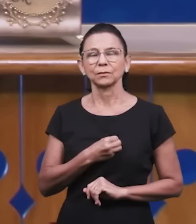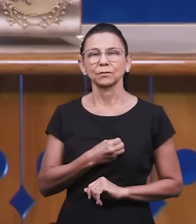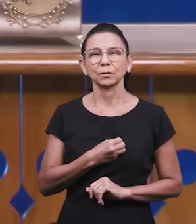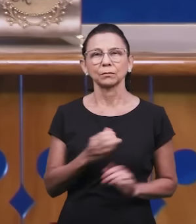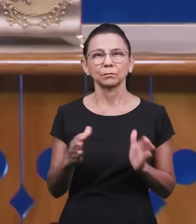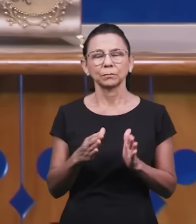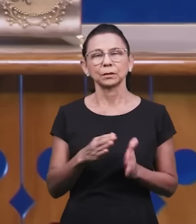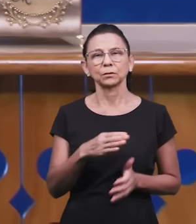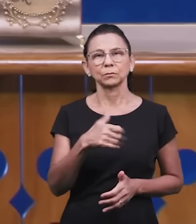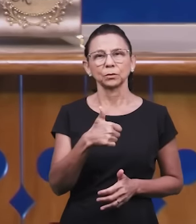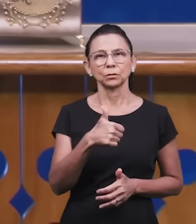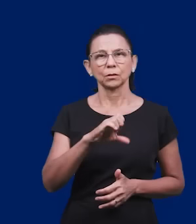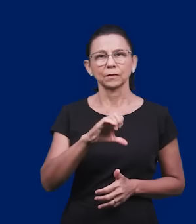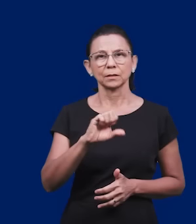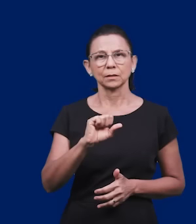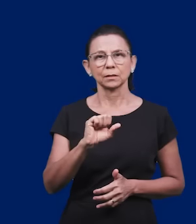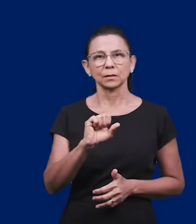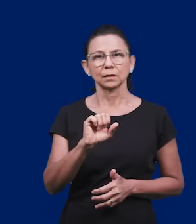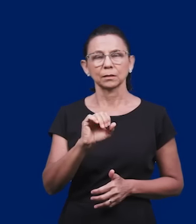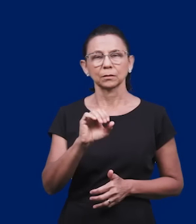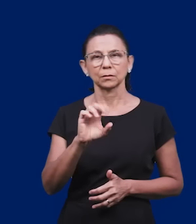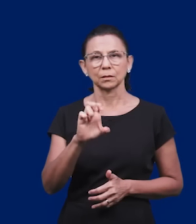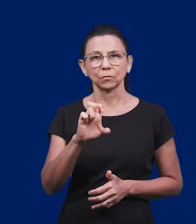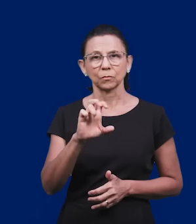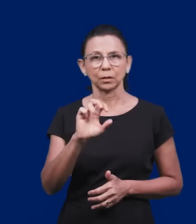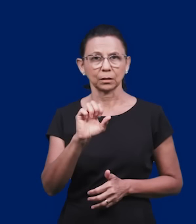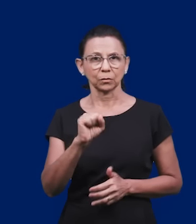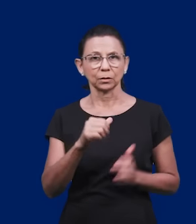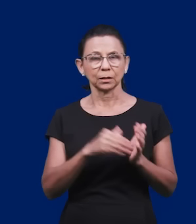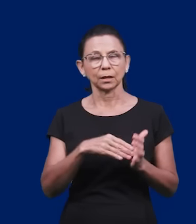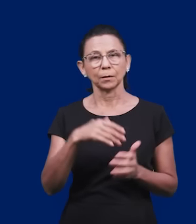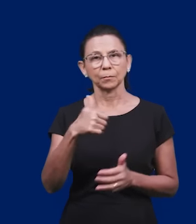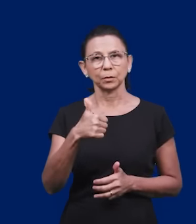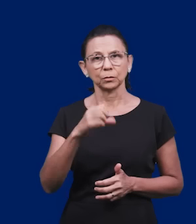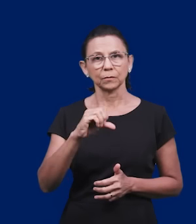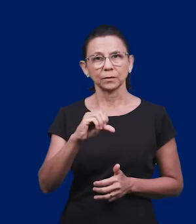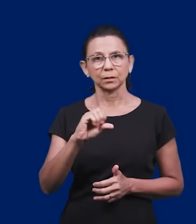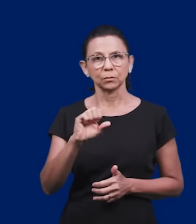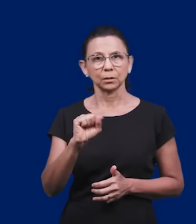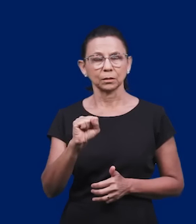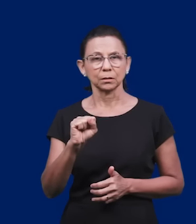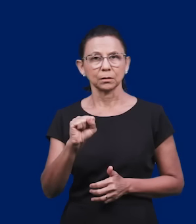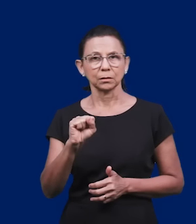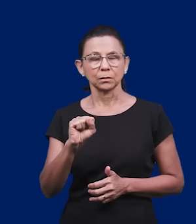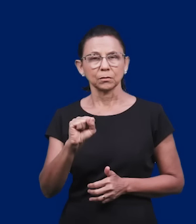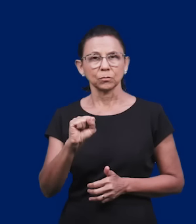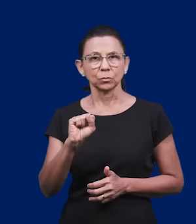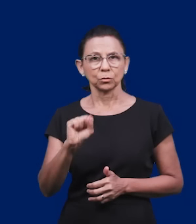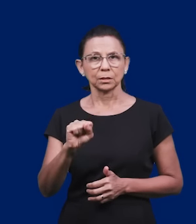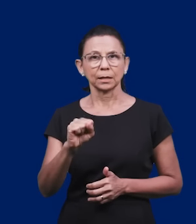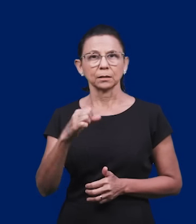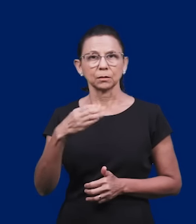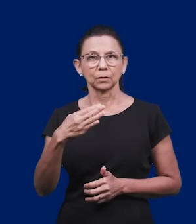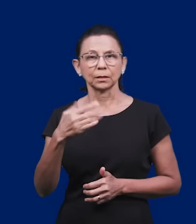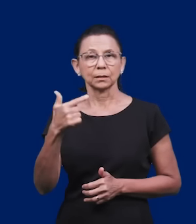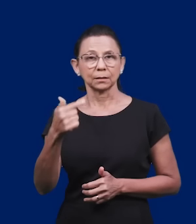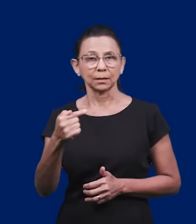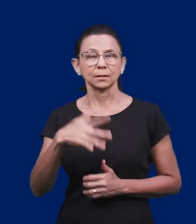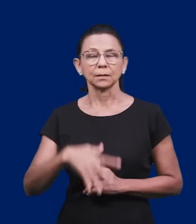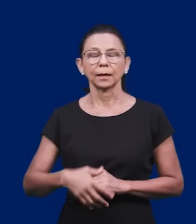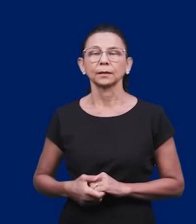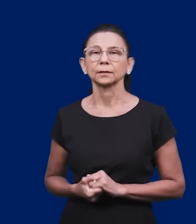1858 a 1947. Ele foi o autor da teoria quântica. E ele diz assim, olha, a